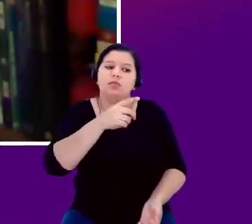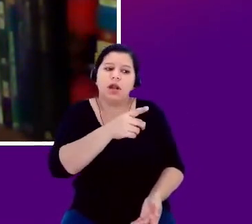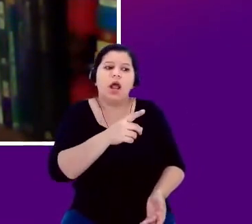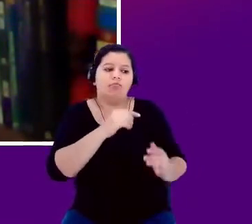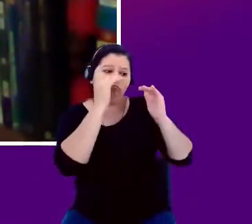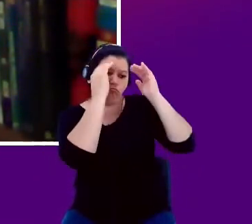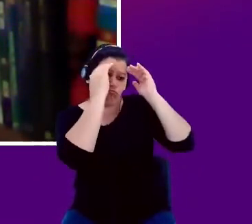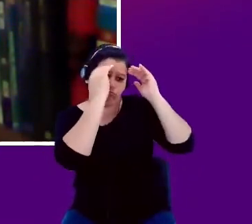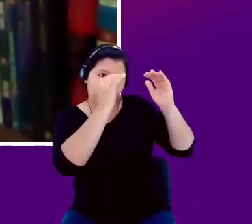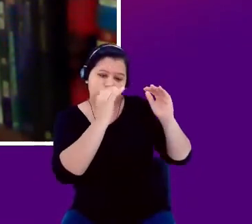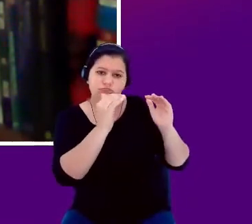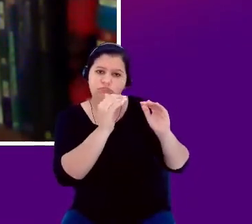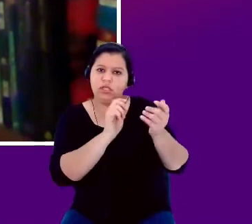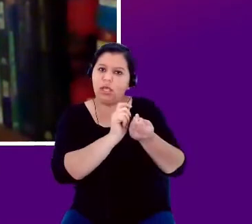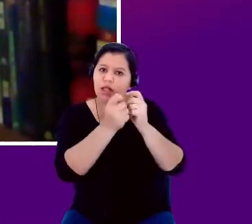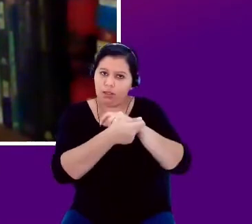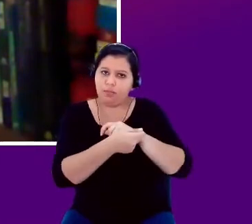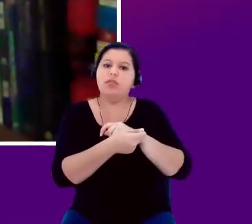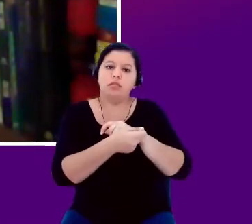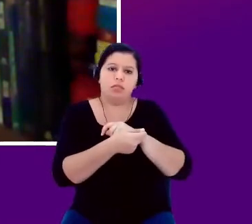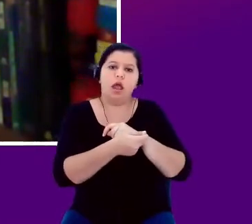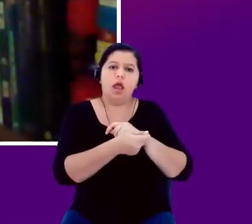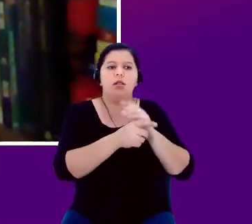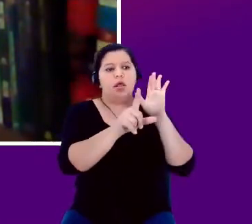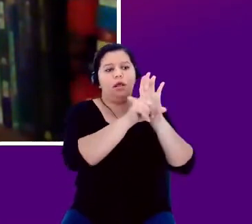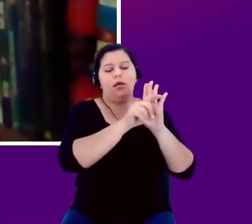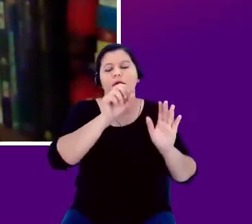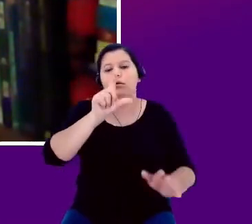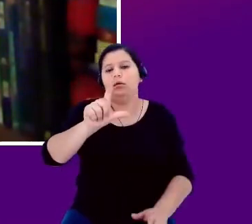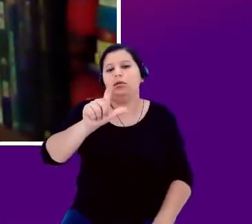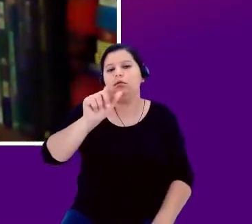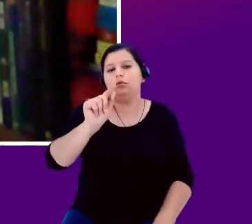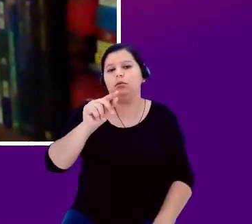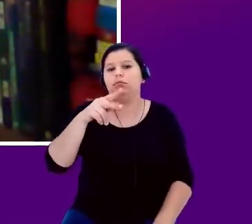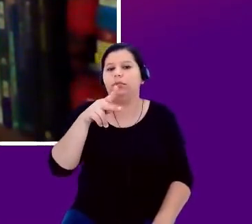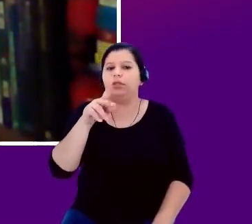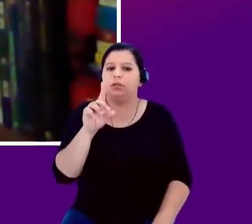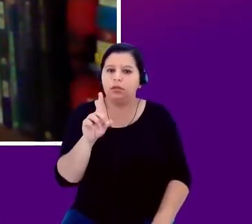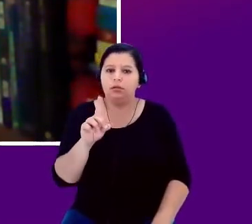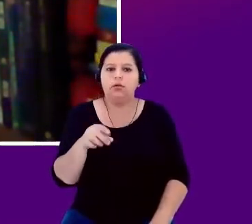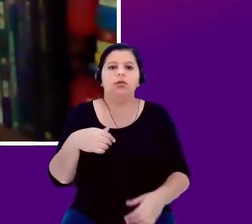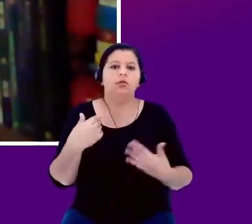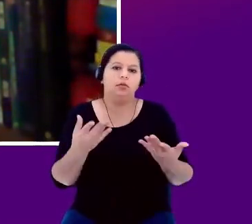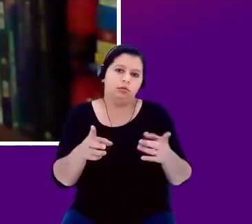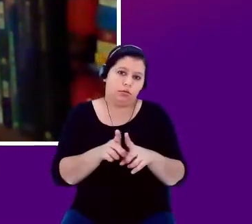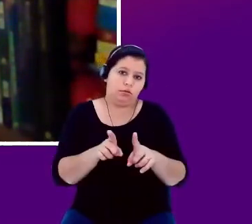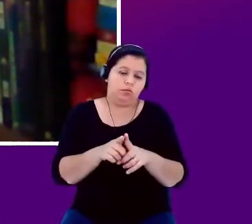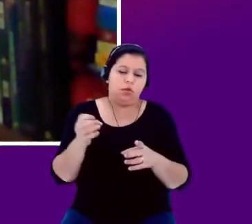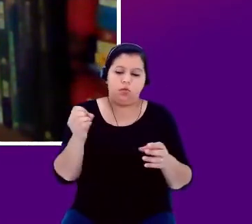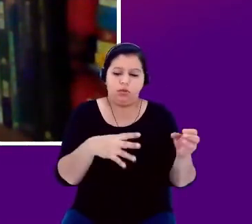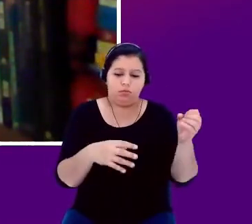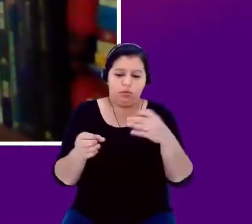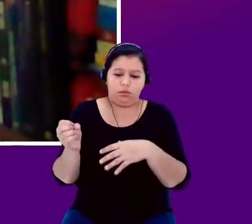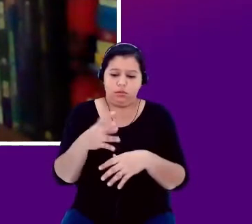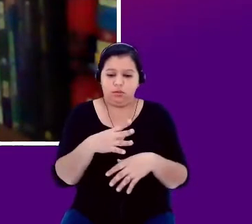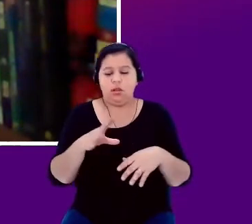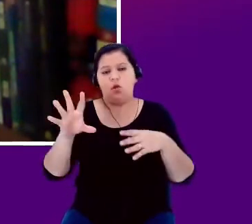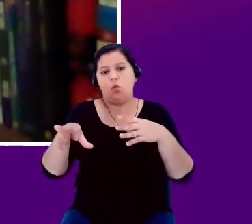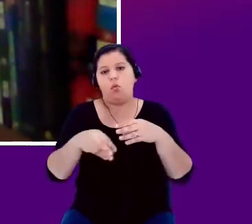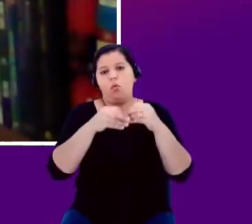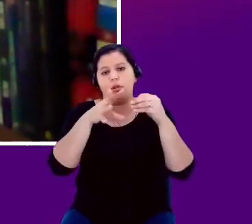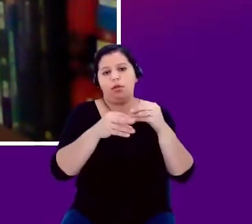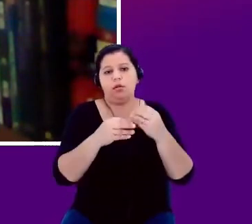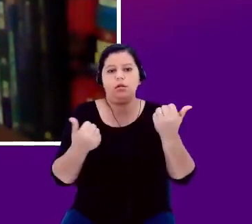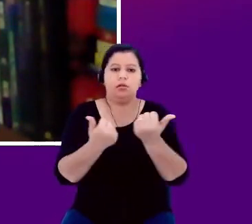com o advento da LGPD, com as inovações e toda essa complementariedade, essa